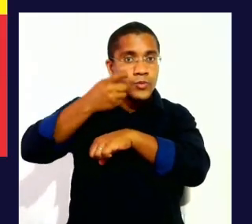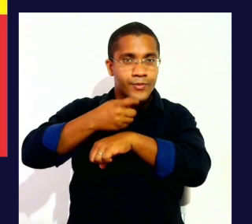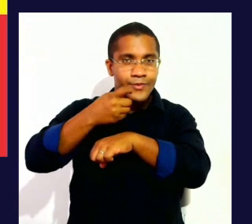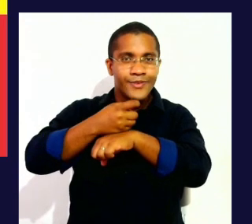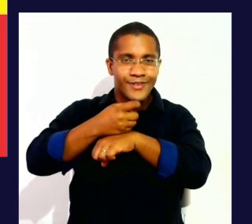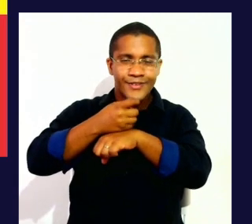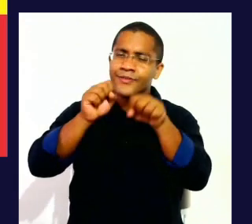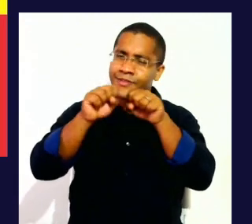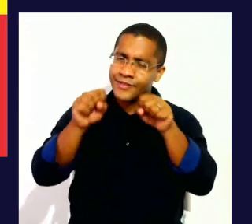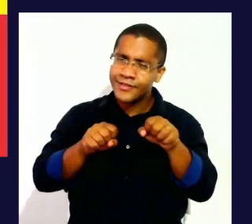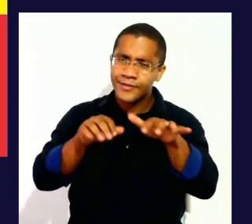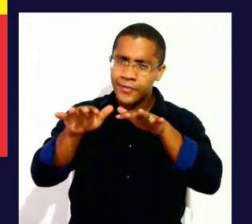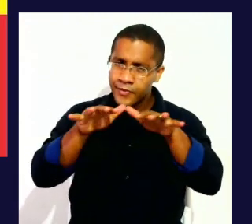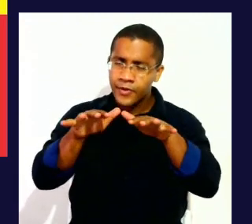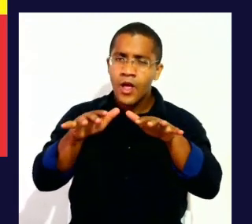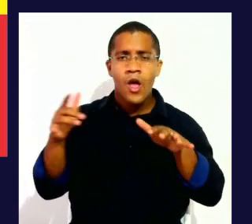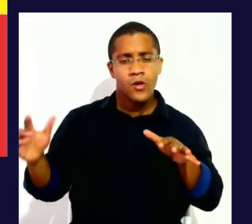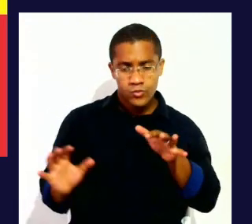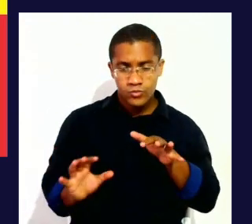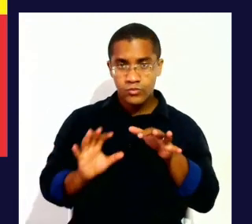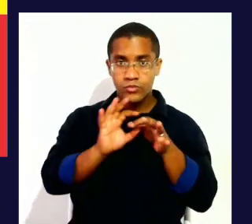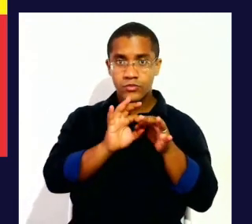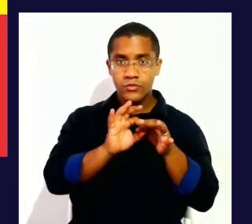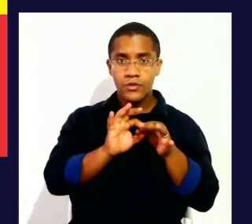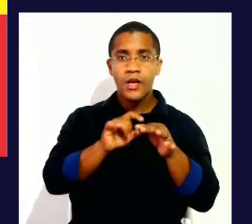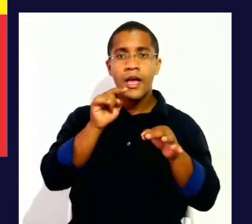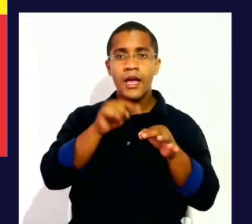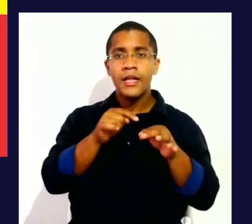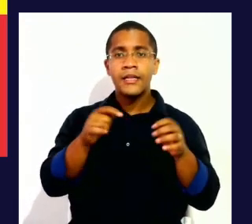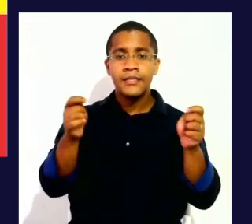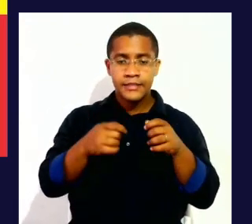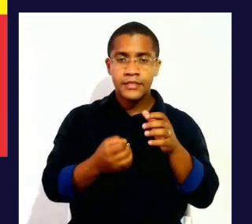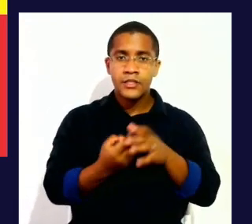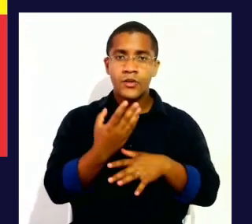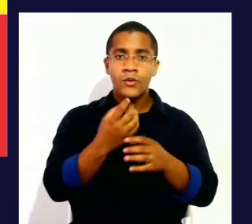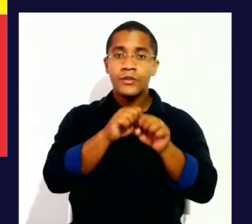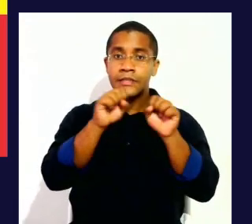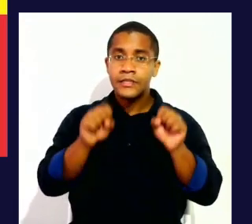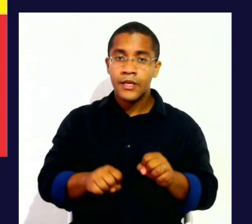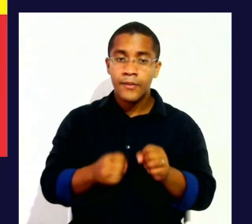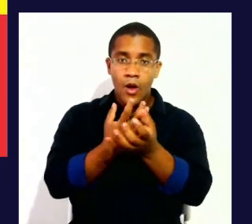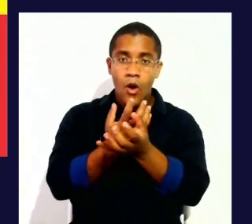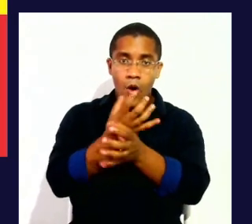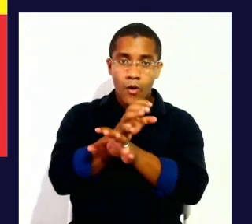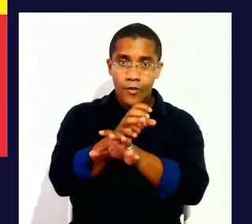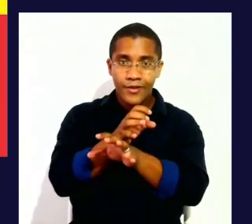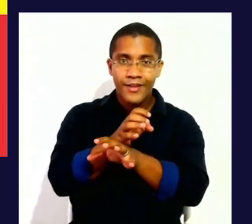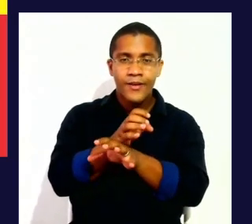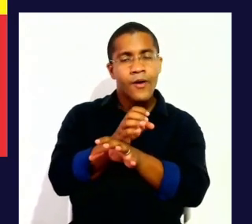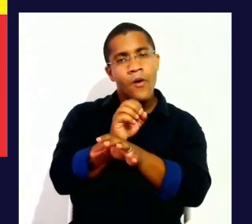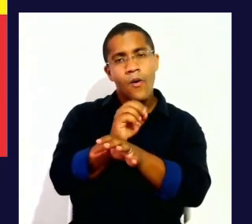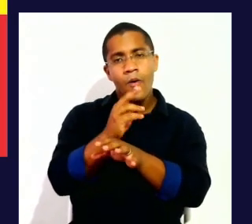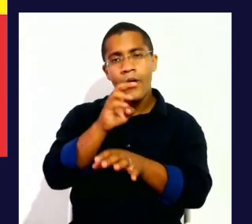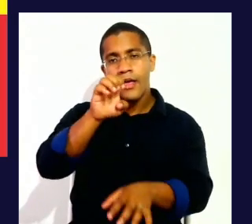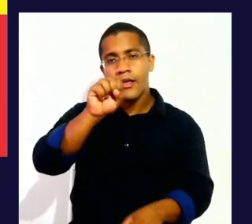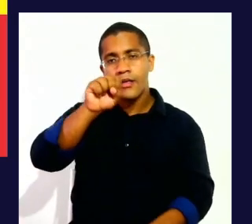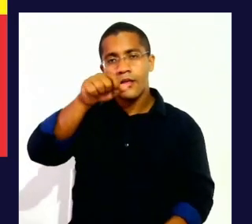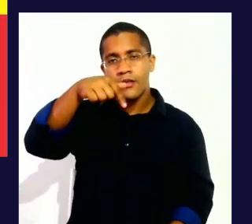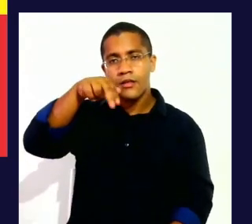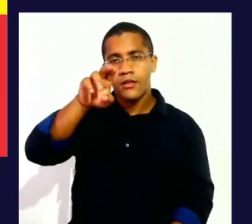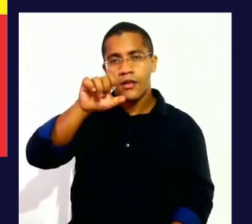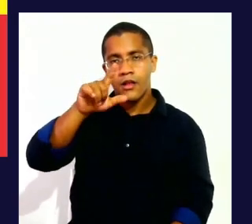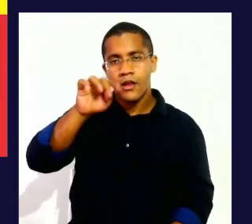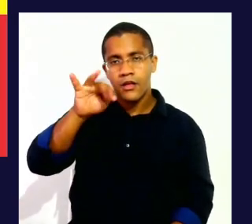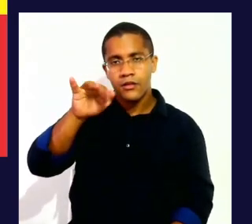rígida do aparelho locomotor. Em conjunto, constitui o sistema ósseo ou esquelético. No